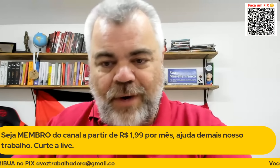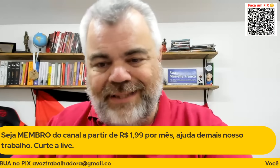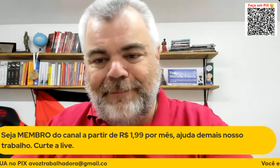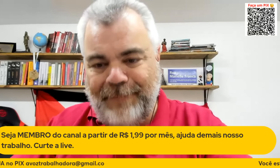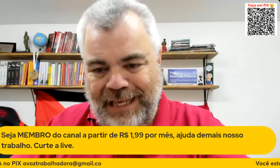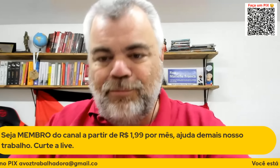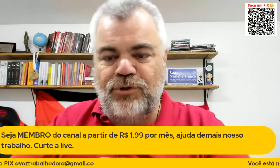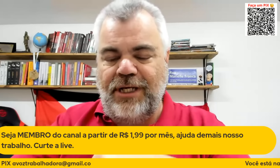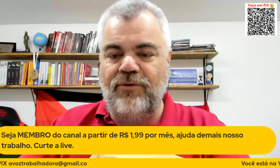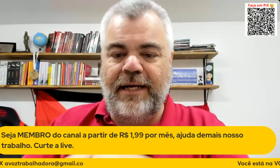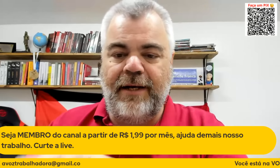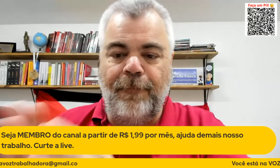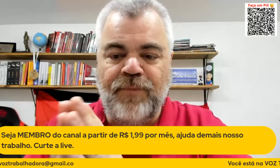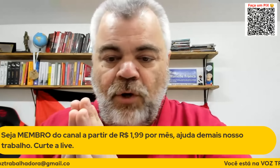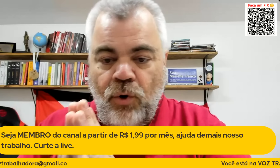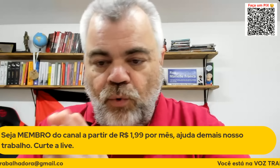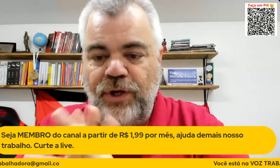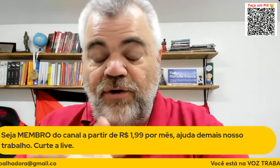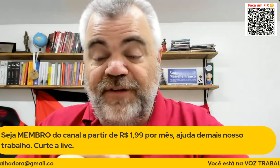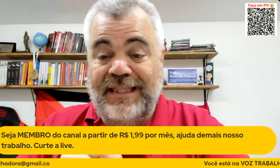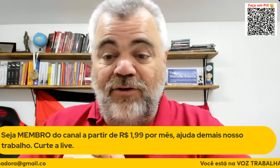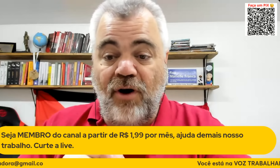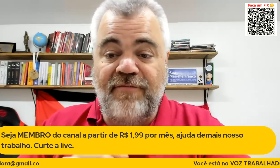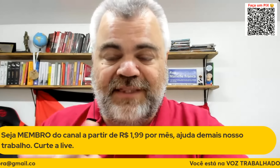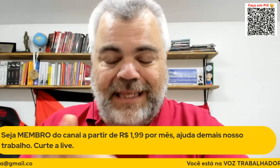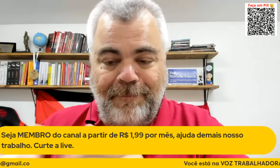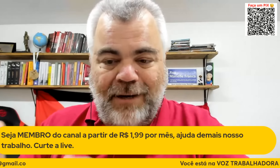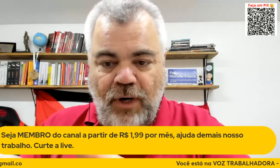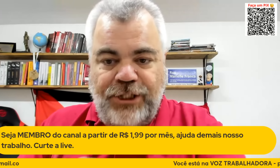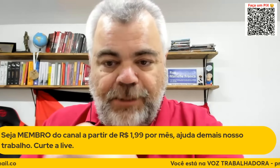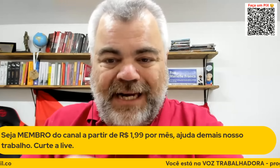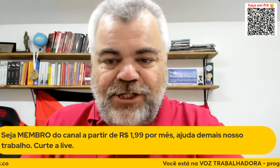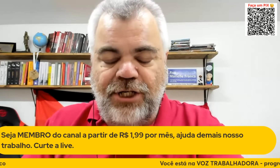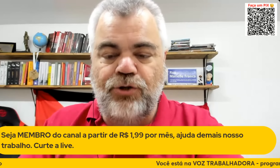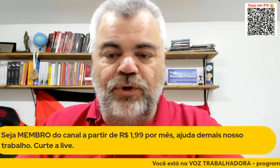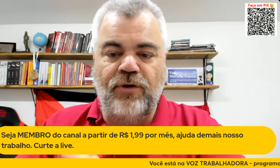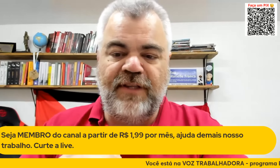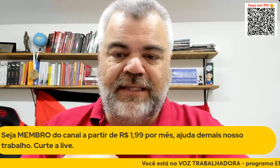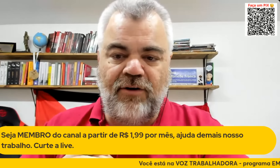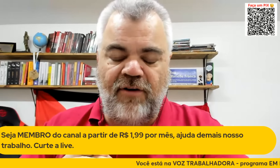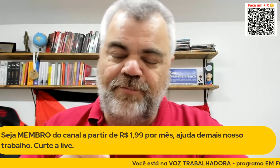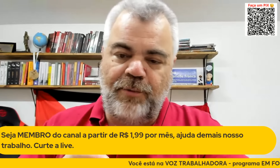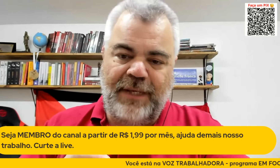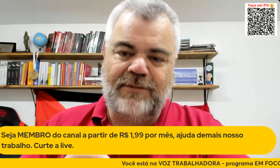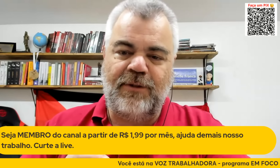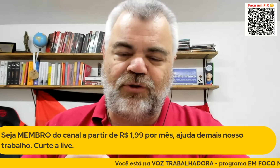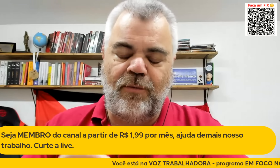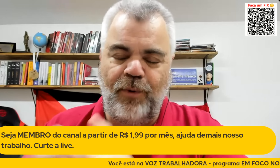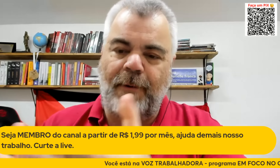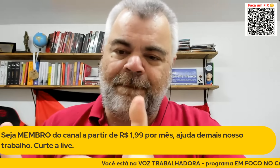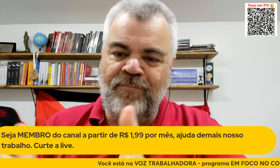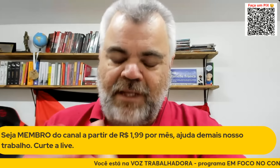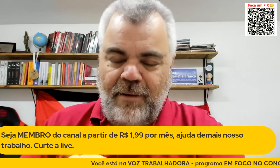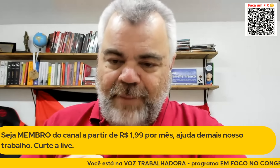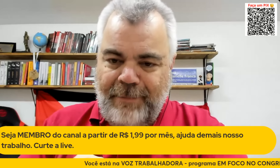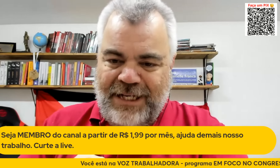250 membros já no canal R 1,99 tem pacote a partir de 1,99 por mês pessoal